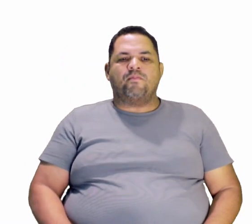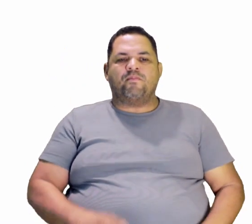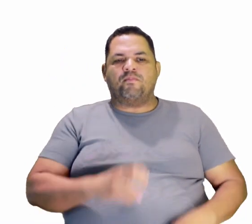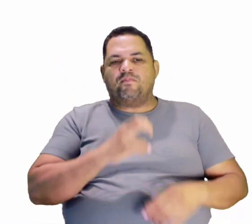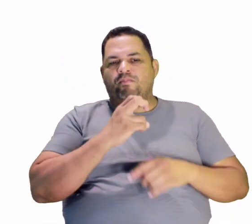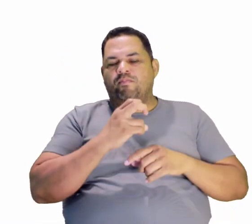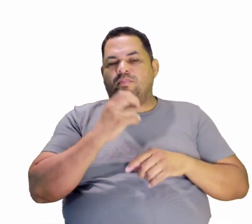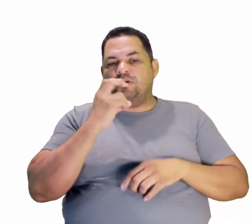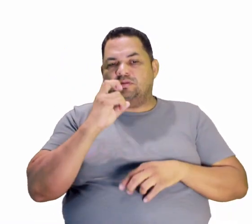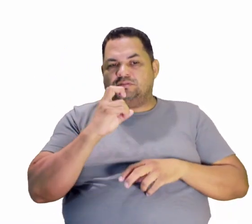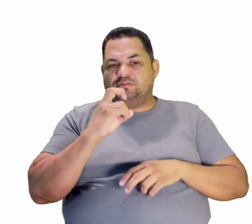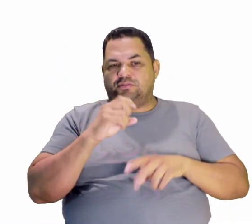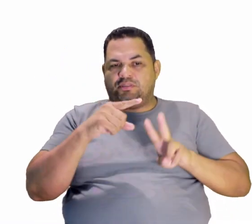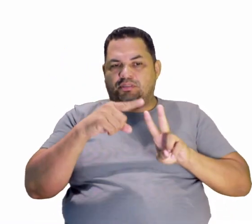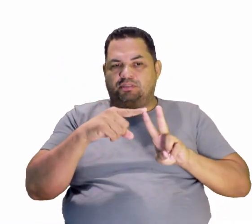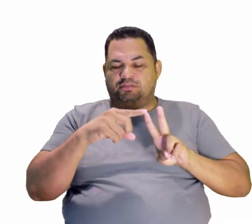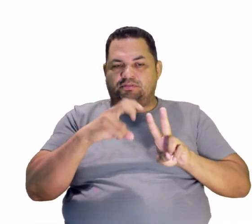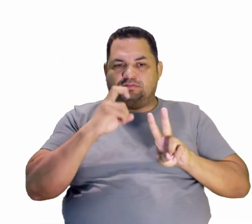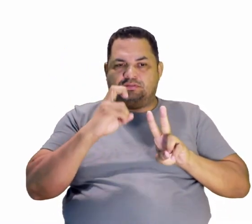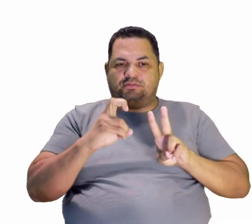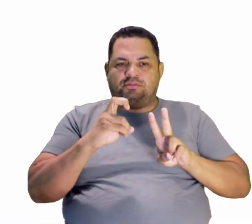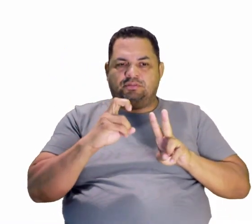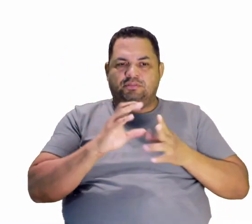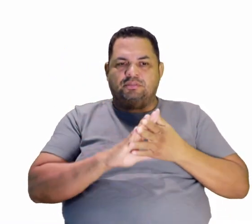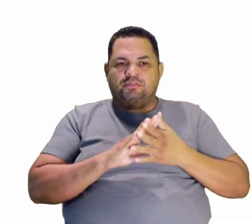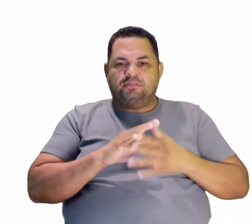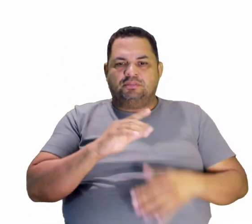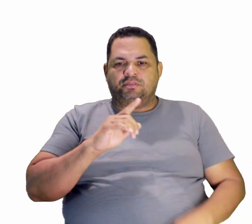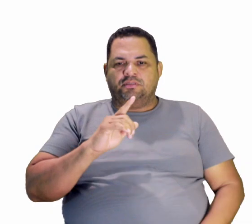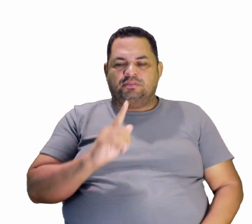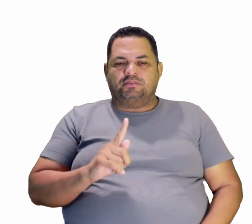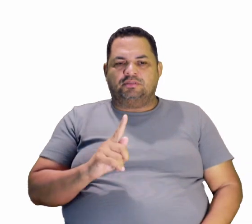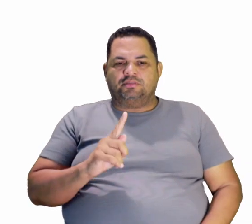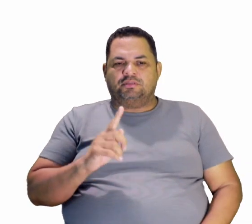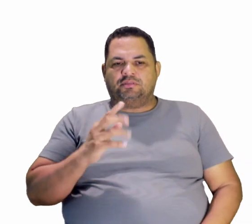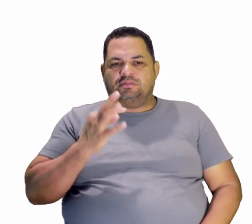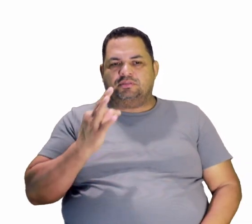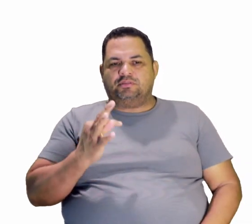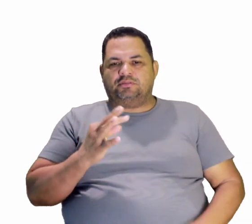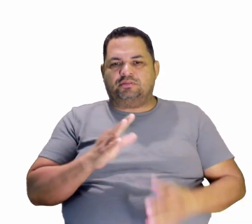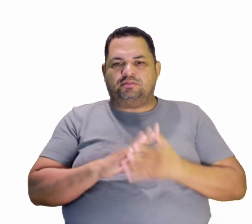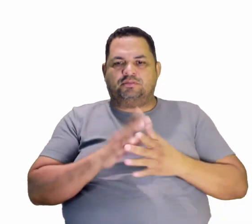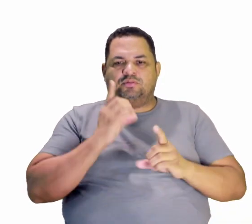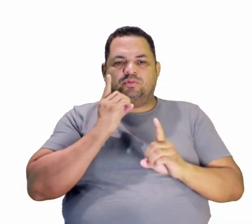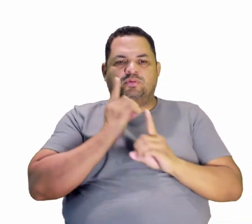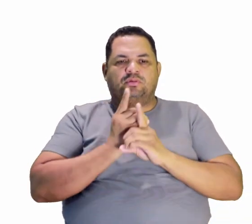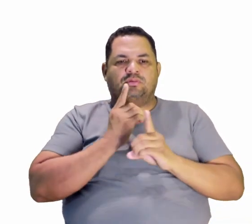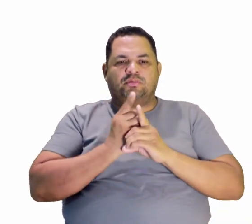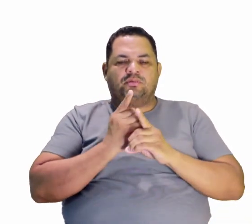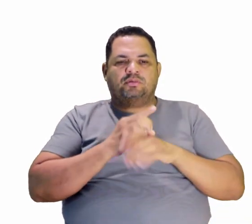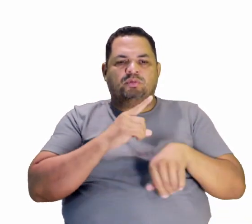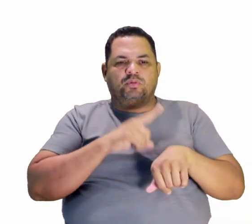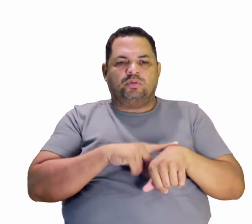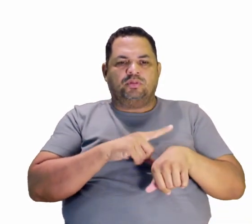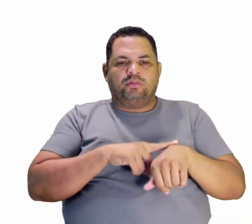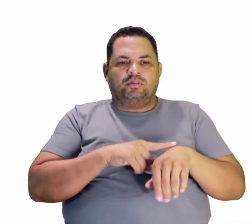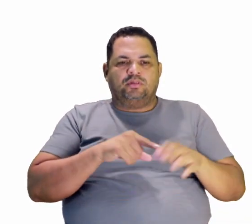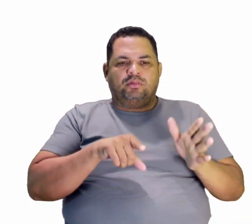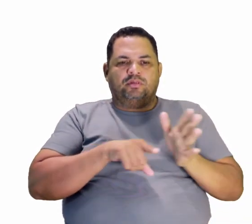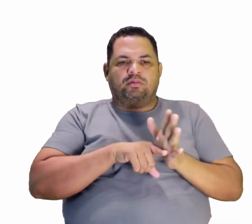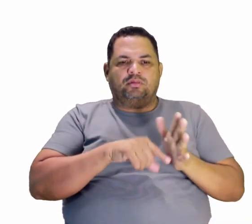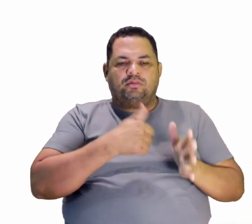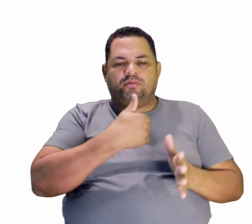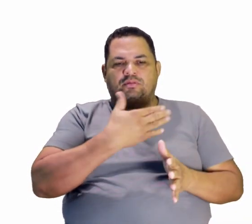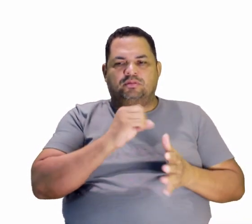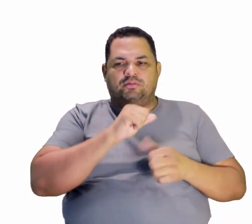nós encontramos aqui, e GT, a gravidade é 10, para achar o tempo. Menos 10T passa para o outro